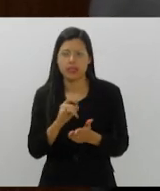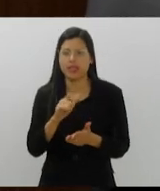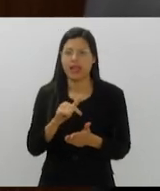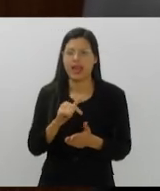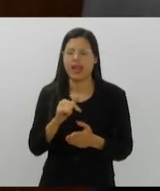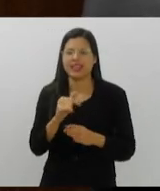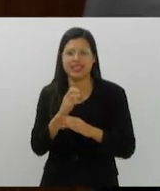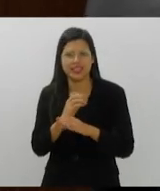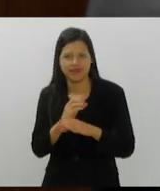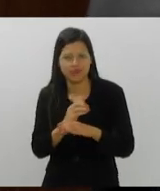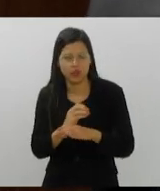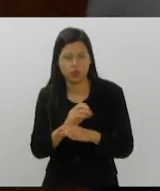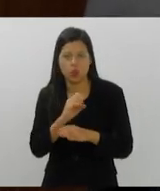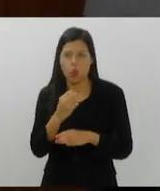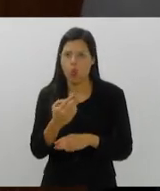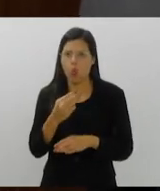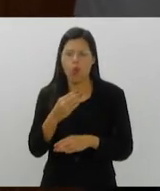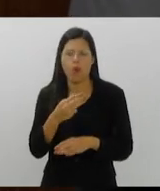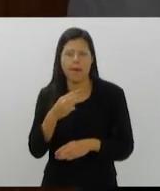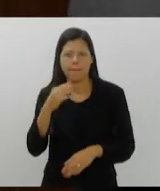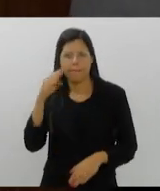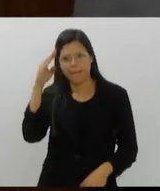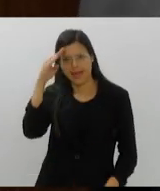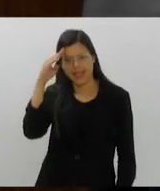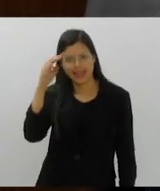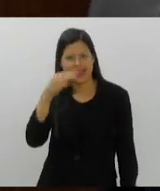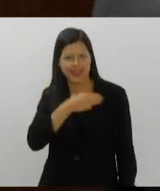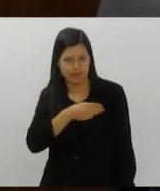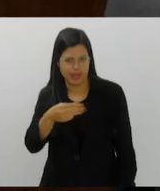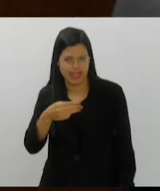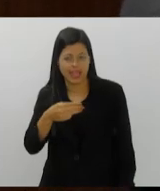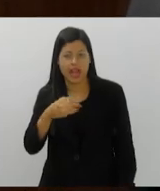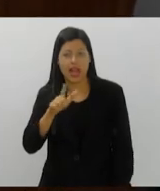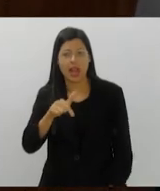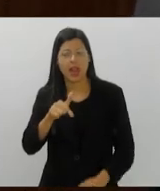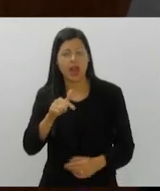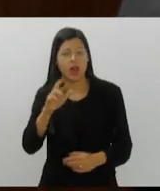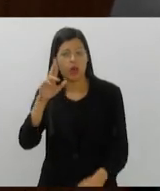militar, é o chefe do Poder Executivo.